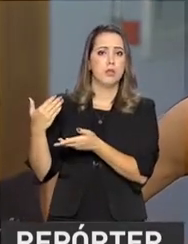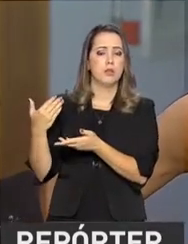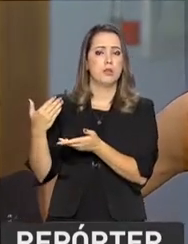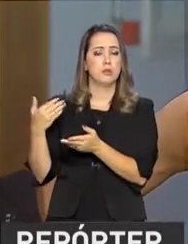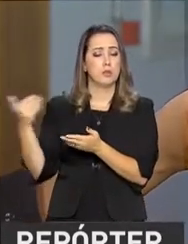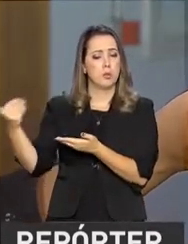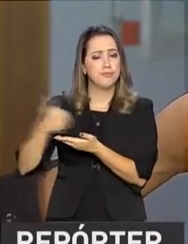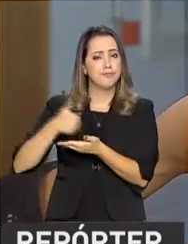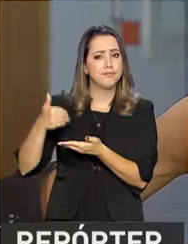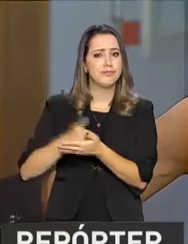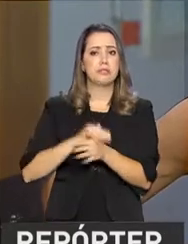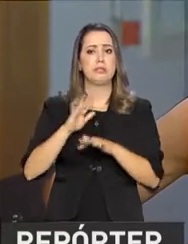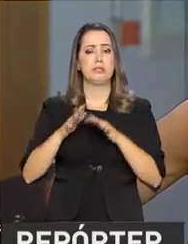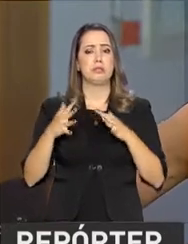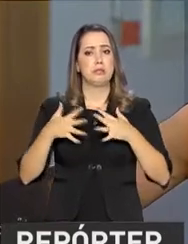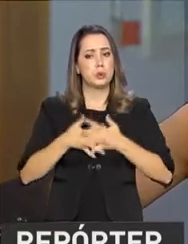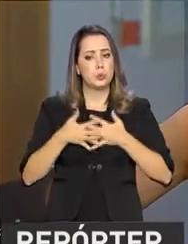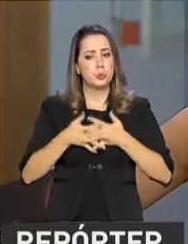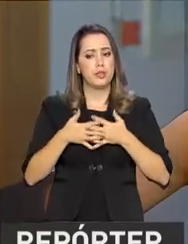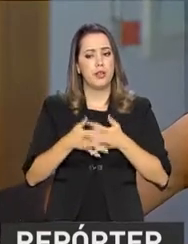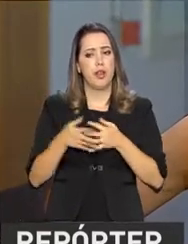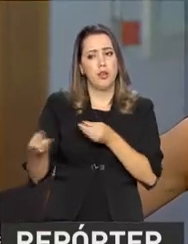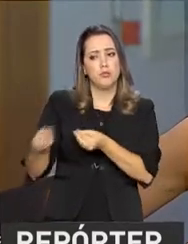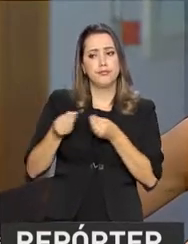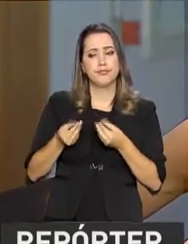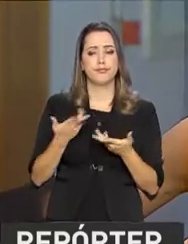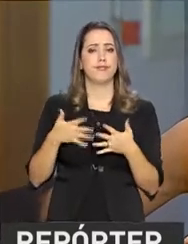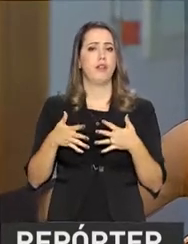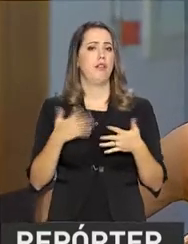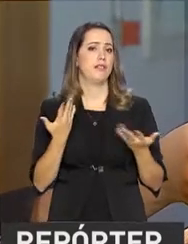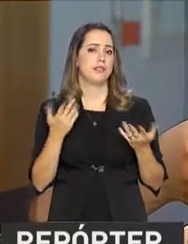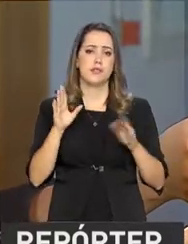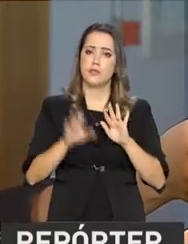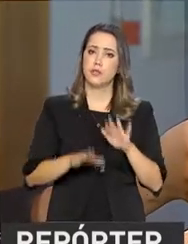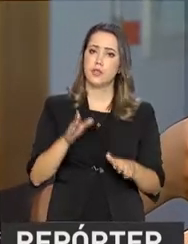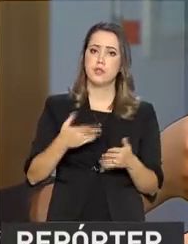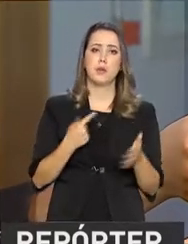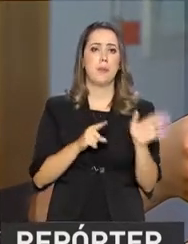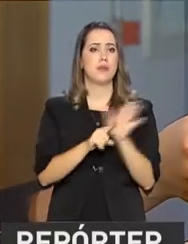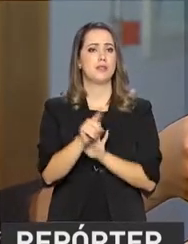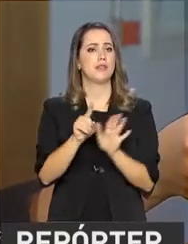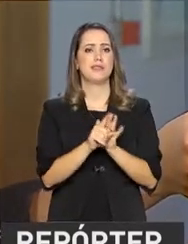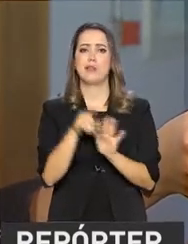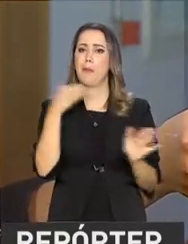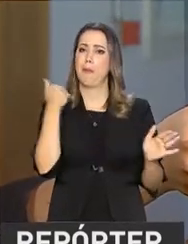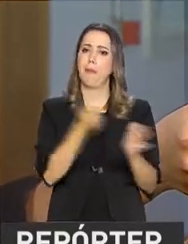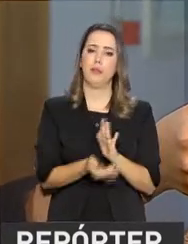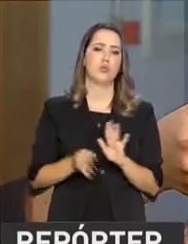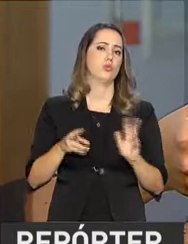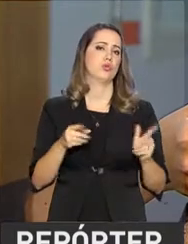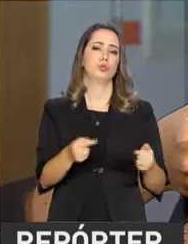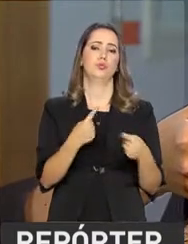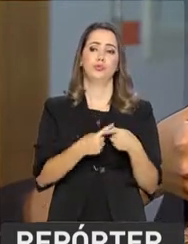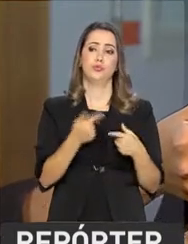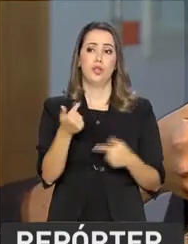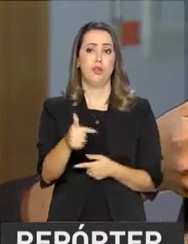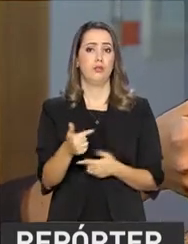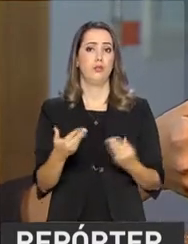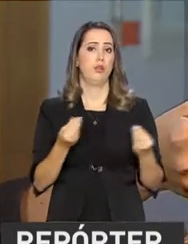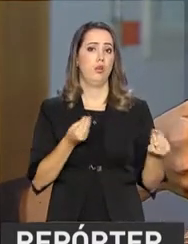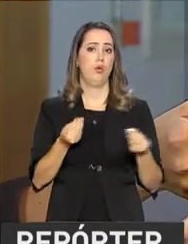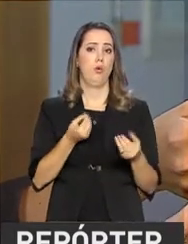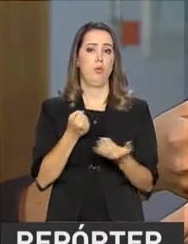às vezes ela atrapalha até faz com que uma pesquisa possa ser é totalmente perdida então nós agilizamos